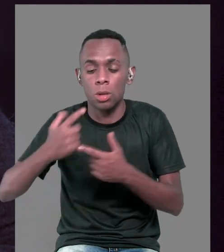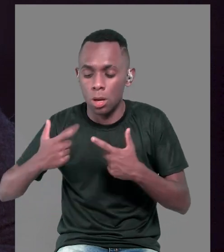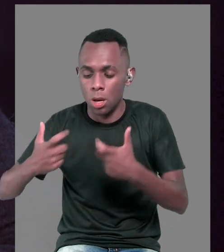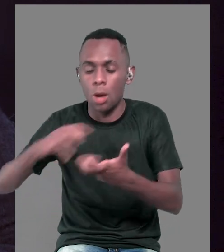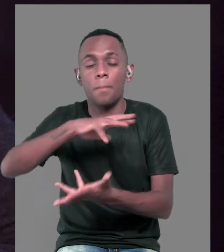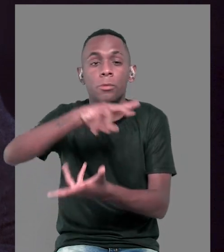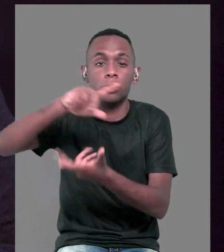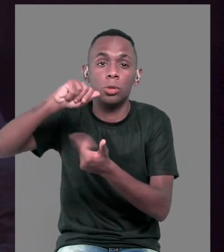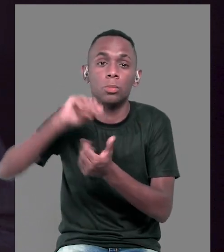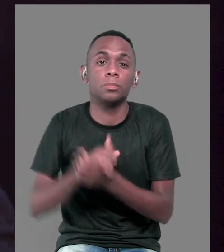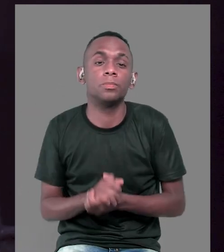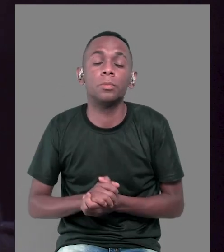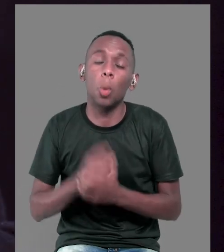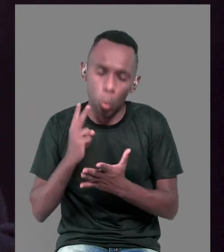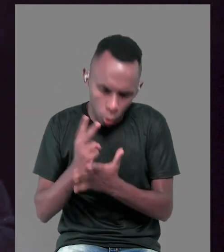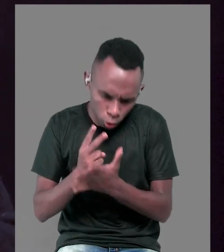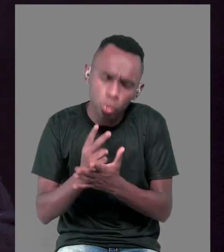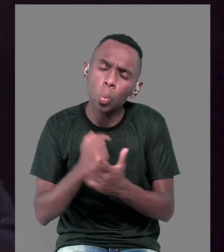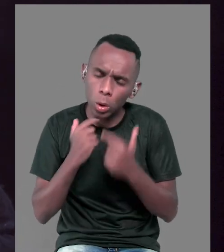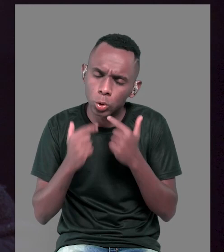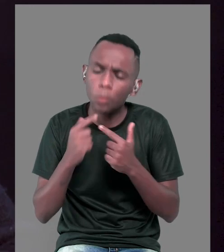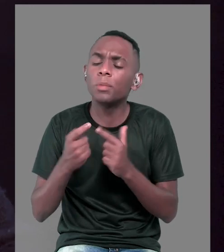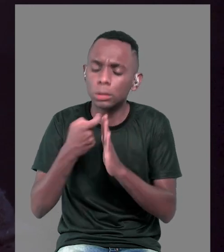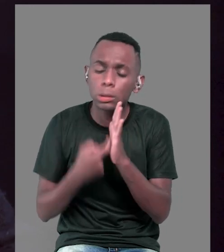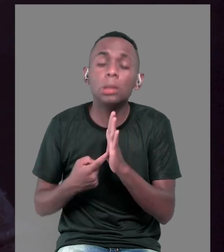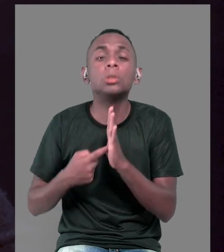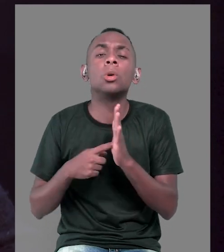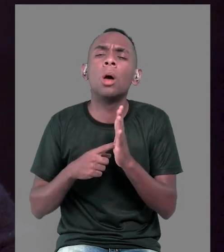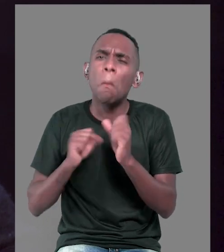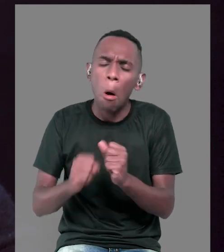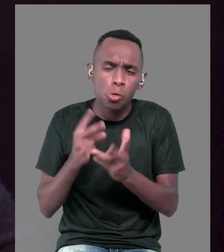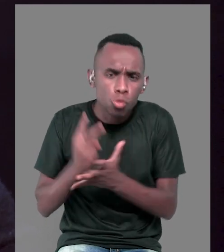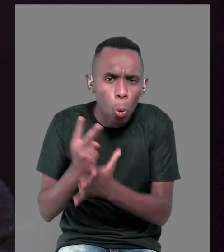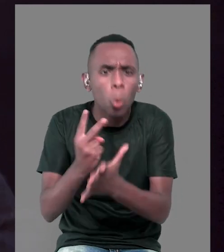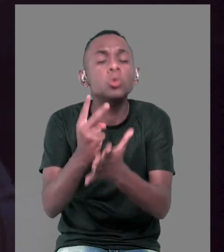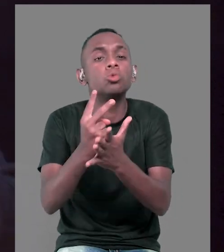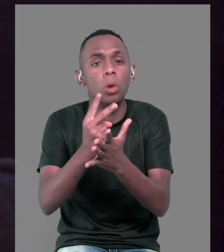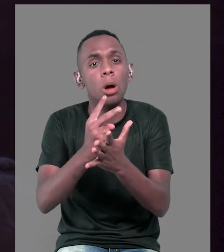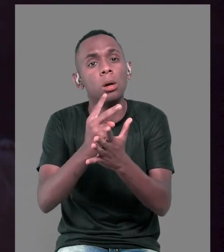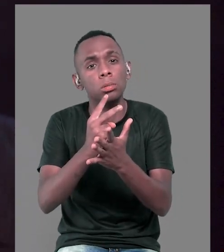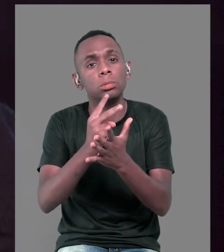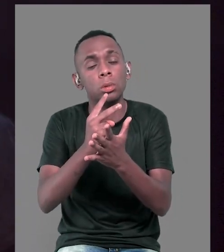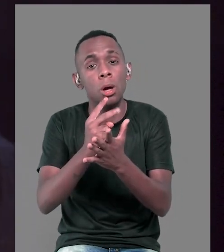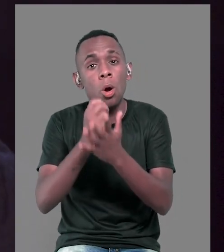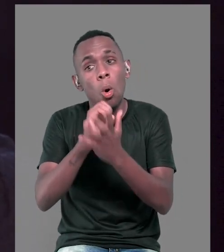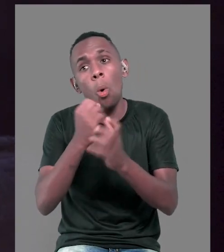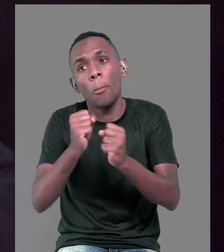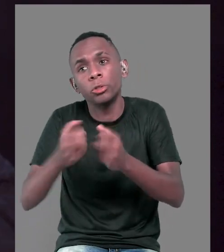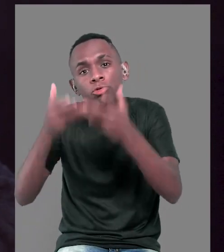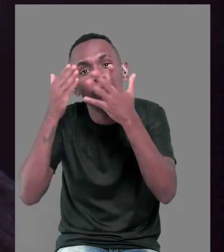Valéry continua a pergunta. Poderá ele retornar rapidamente, ou melhor, poderá ele